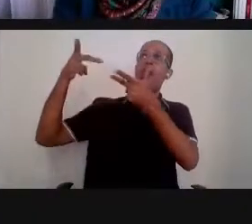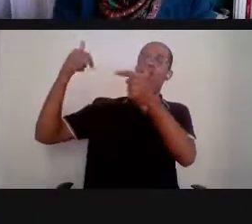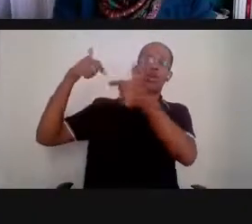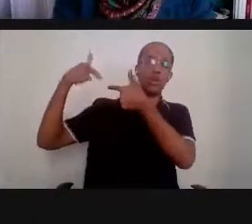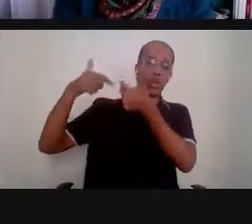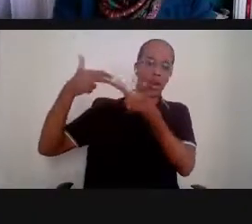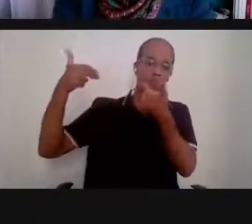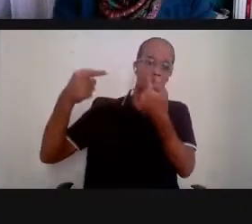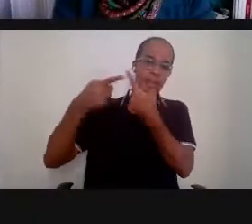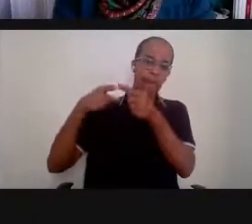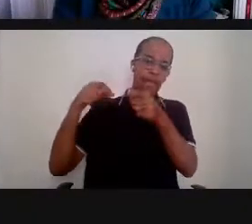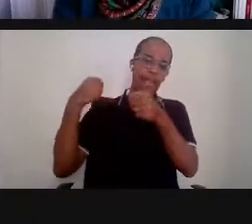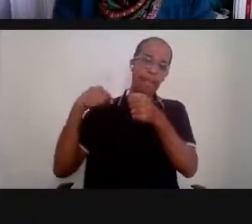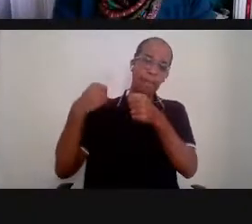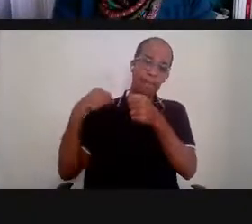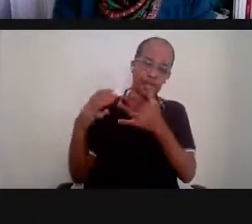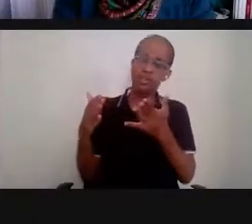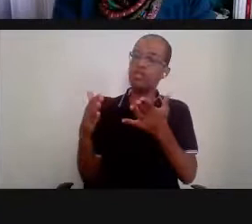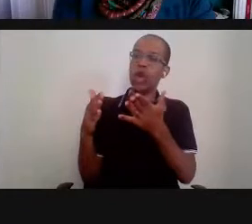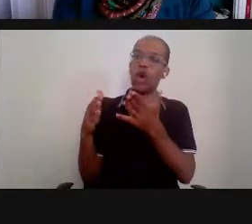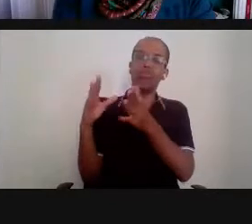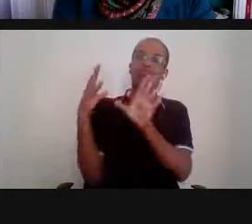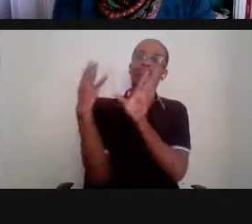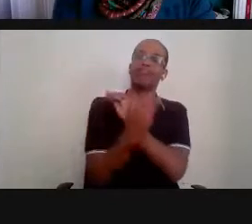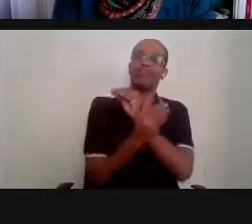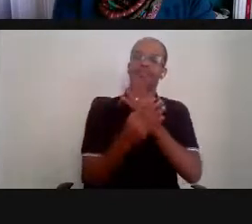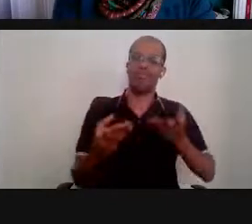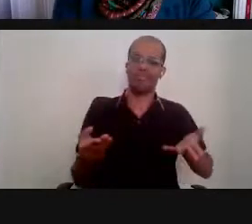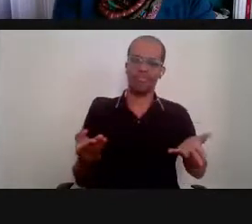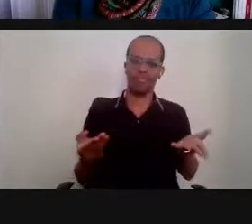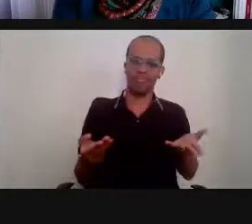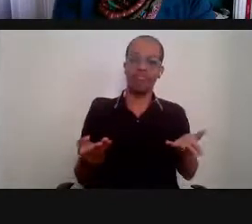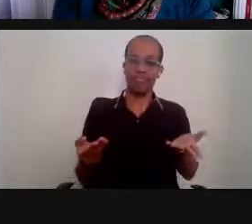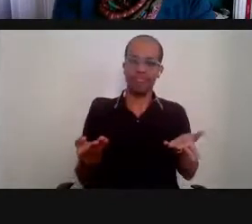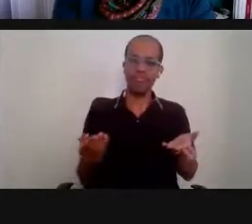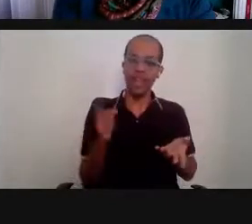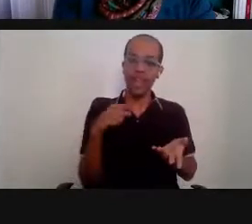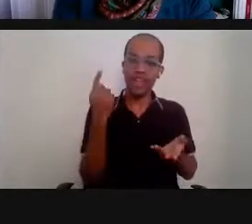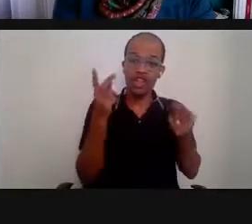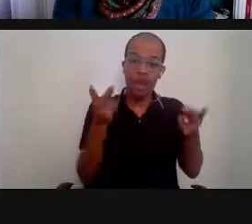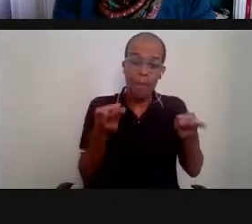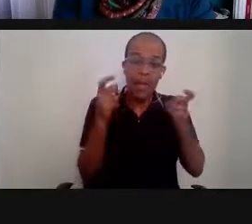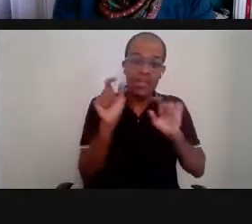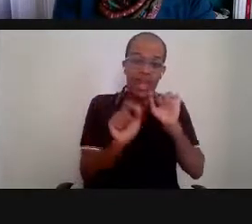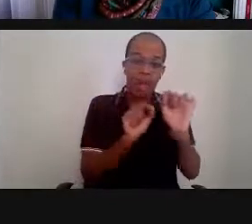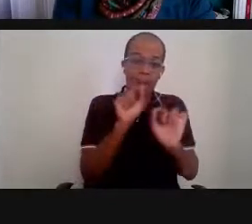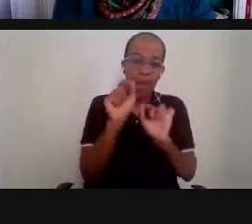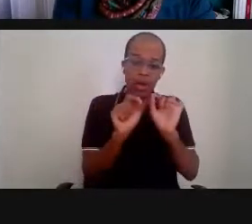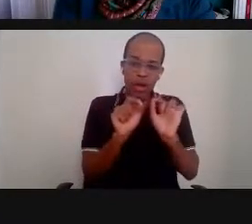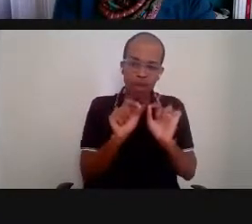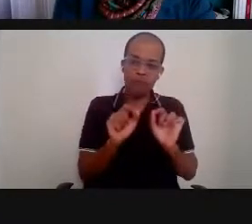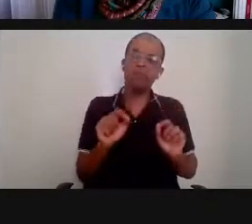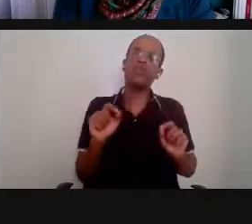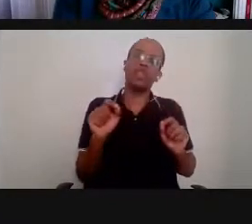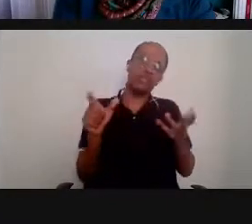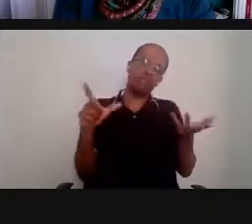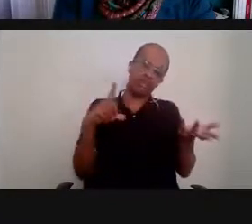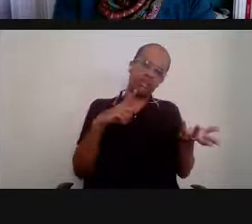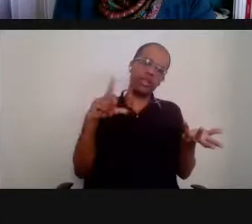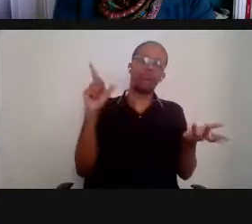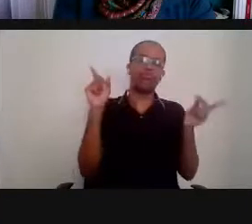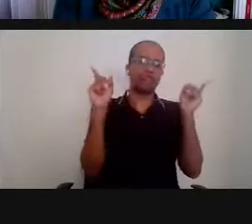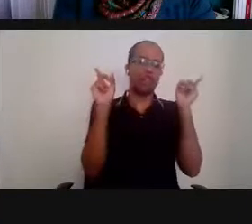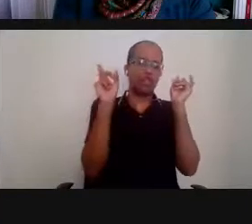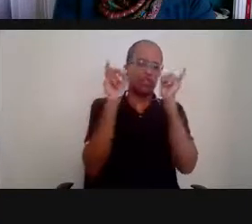sair de forma involuntária, né? E o que nós percebemos é que por essas dificuldades